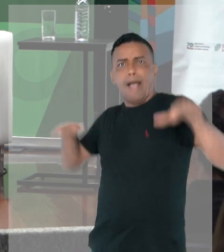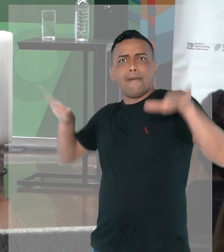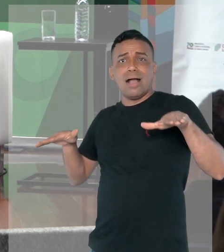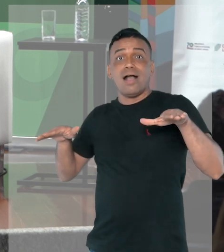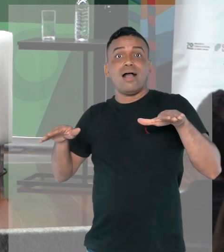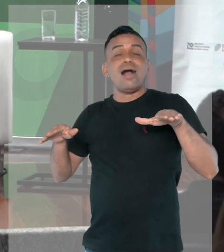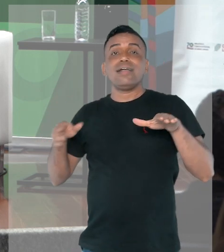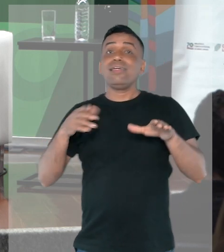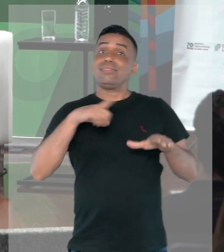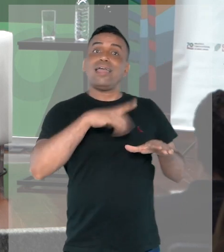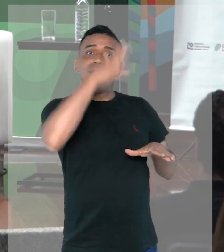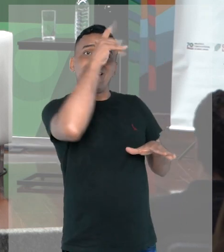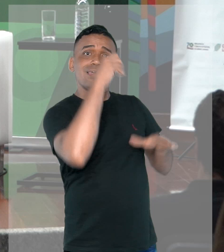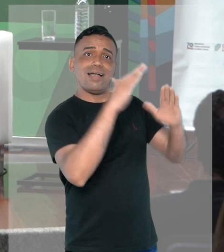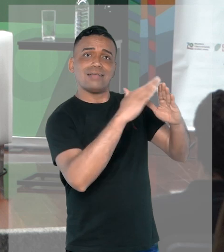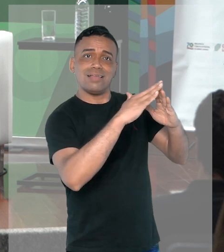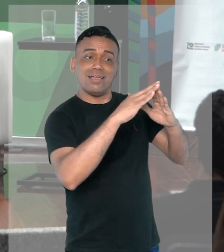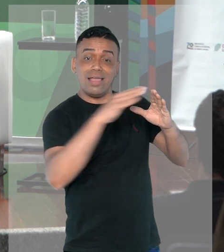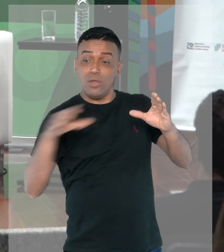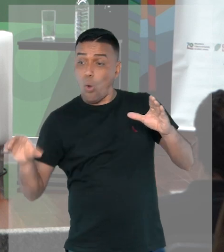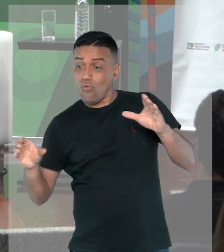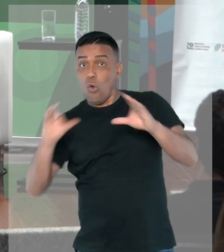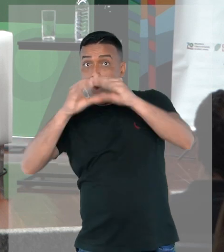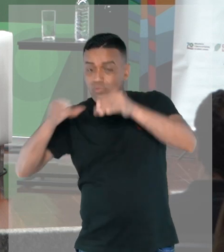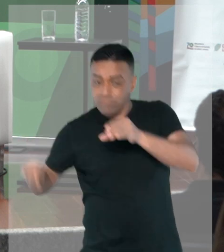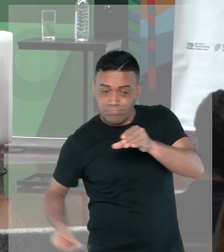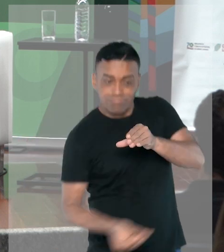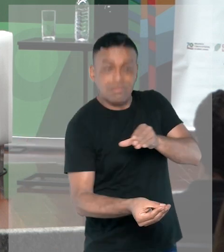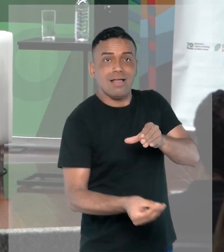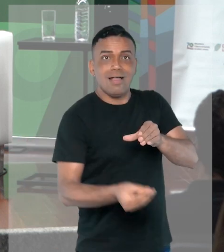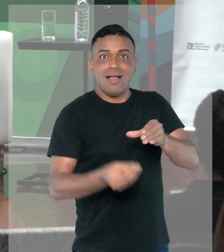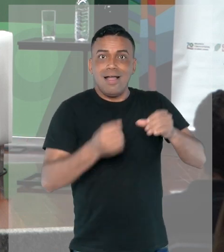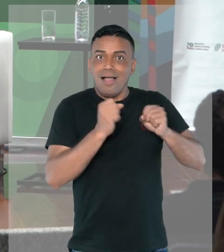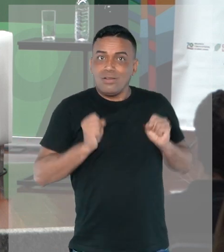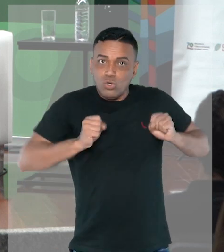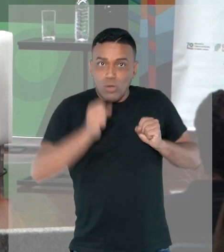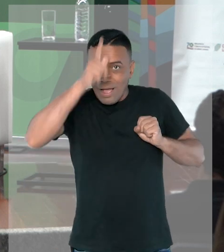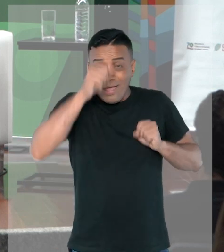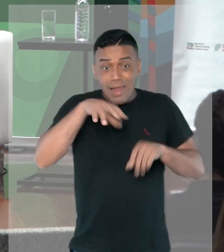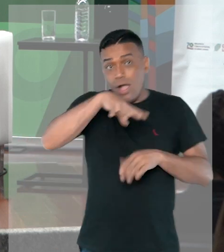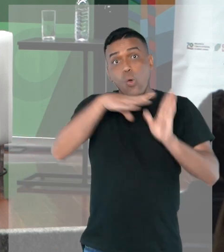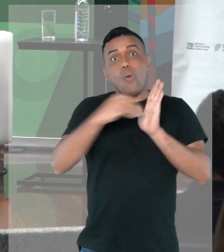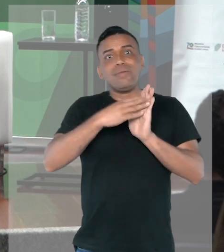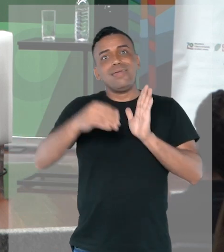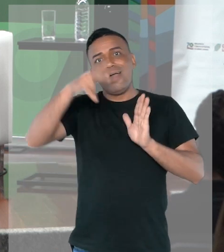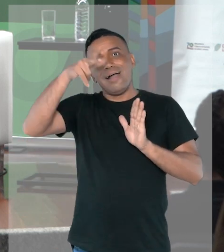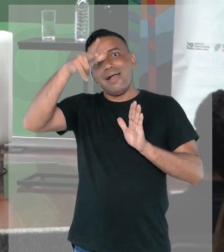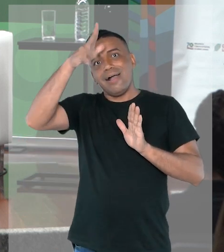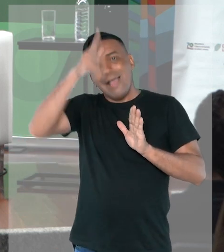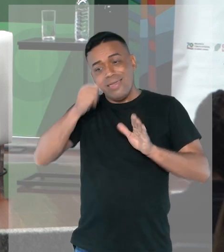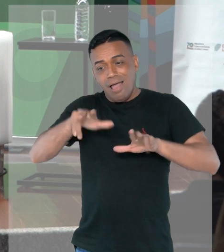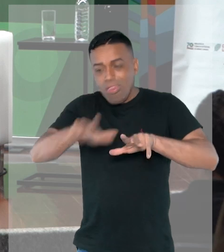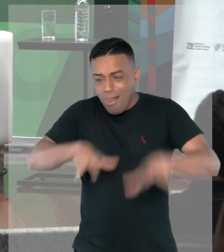galinheiro? E a águiazinha nasce, e o que ela aprende a fazer? A mesma coisa que as galinhas, ela fica ciscando no